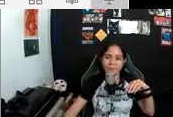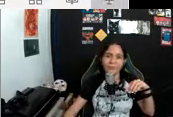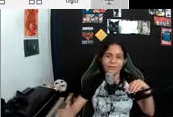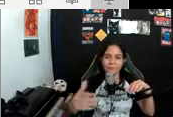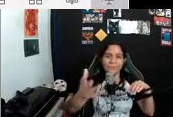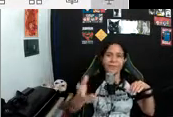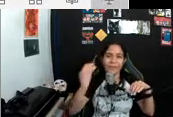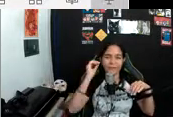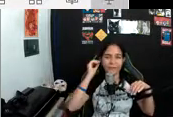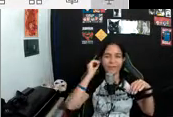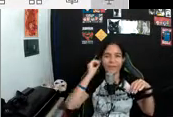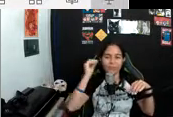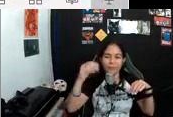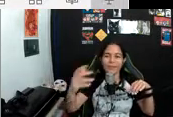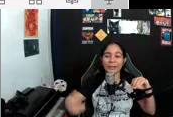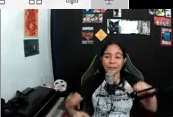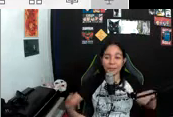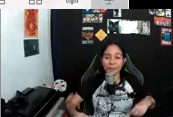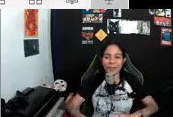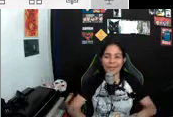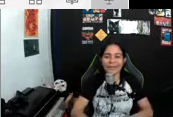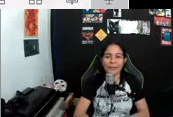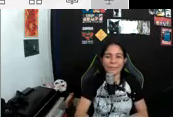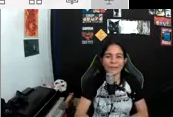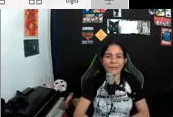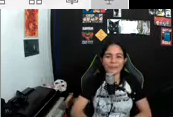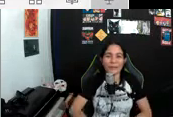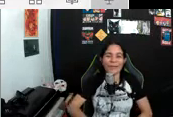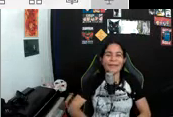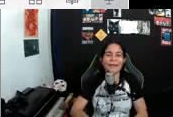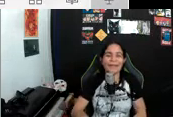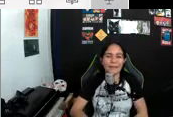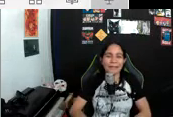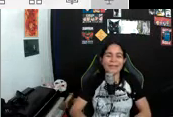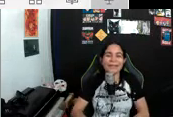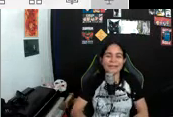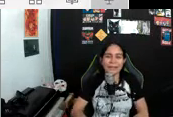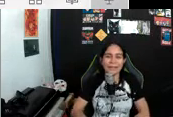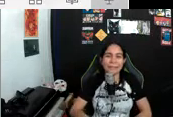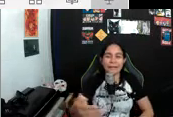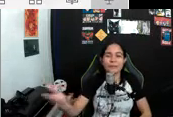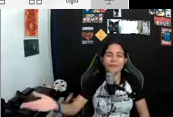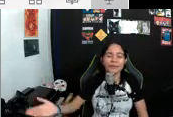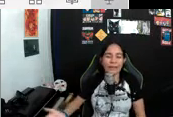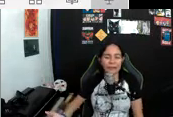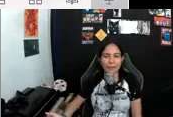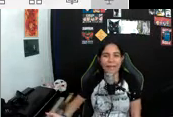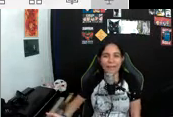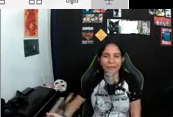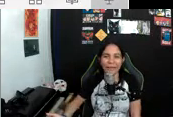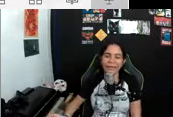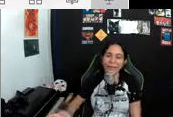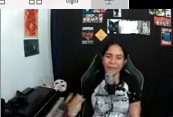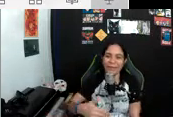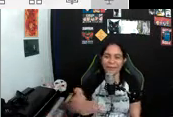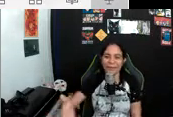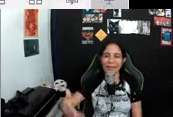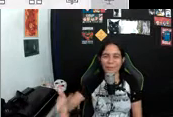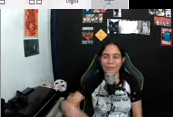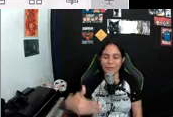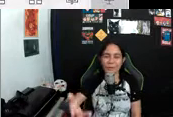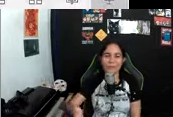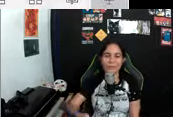esse protocolo do funcionário entregar e passar pelo médico do trabalho. Isso, ele está pagando um funcionário que não está indo, né? Então